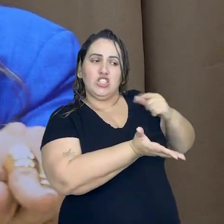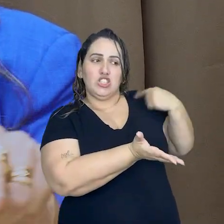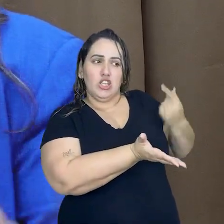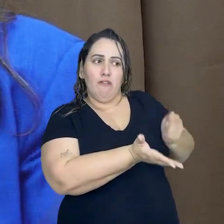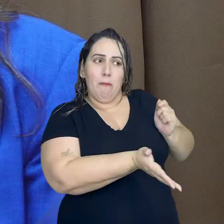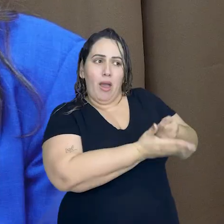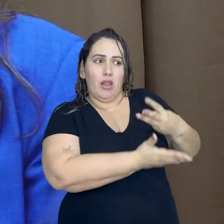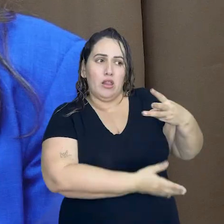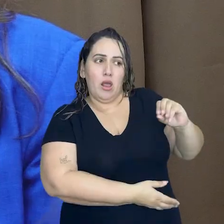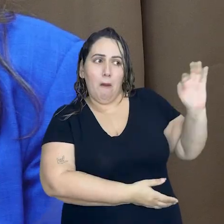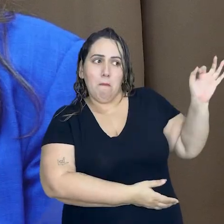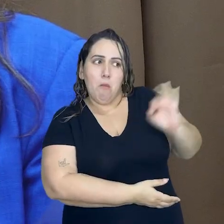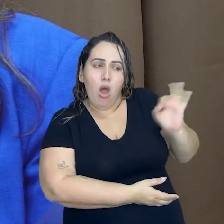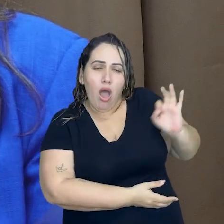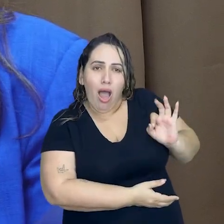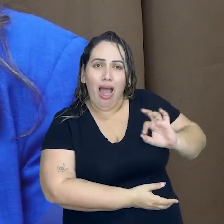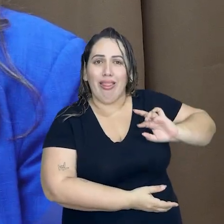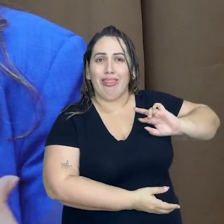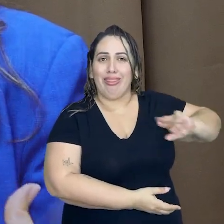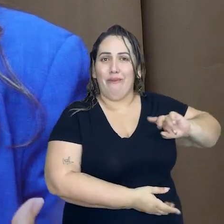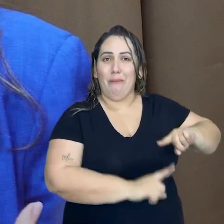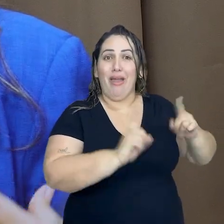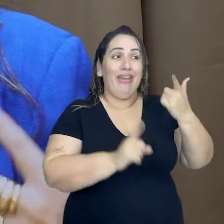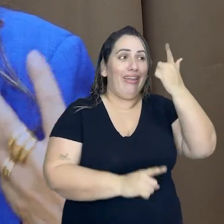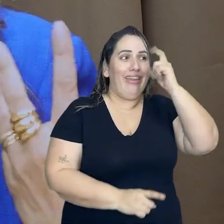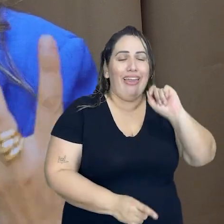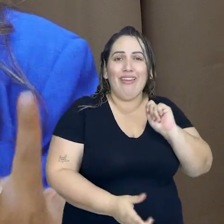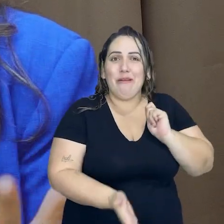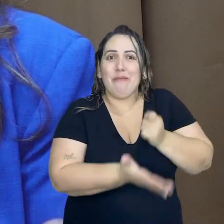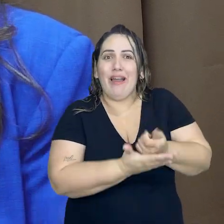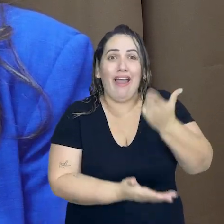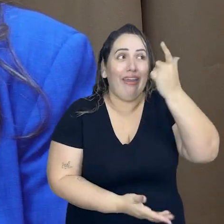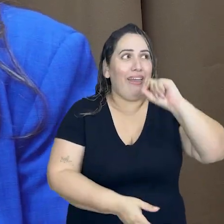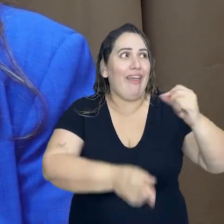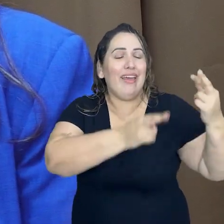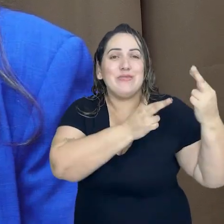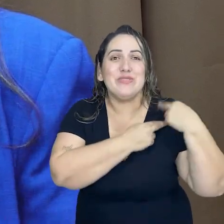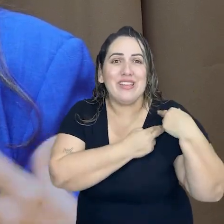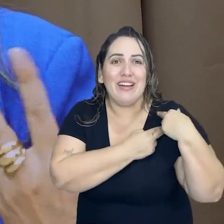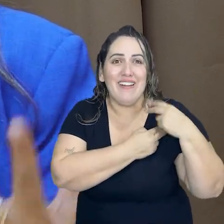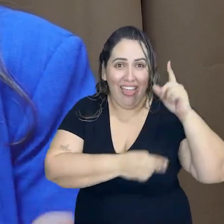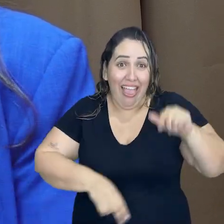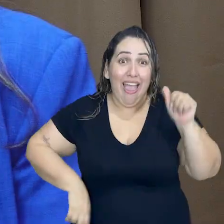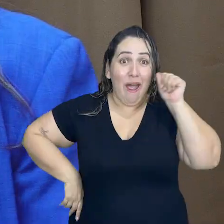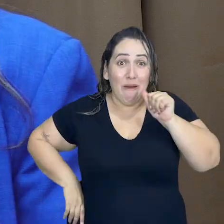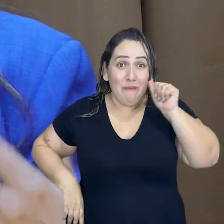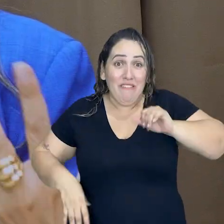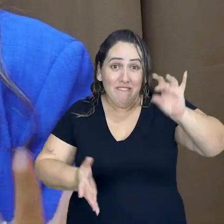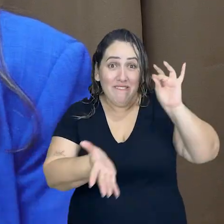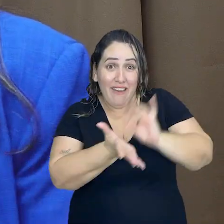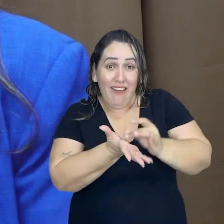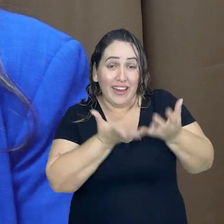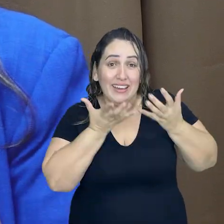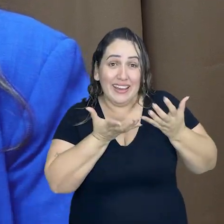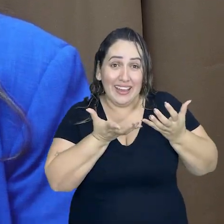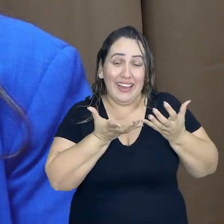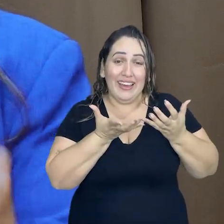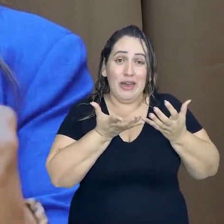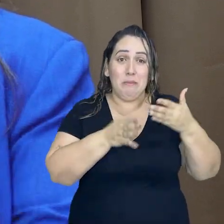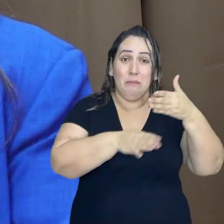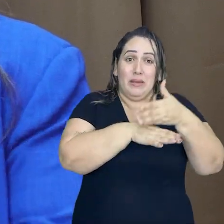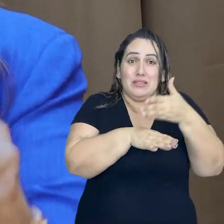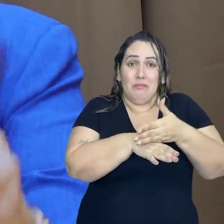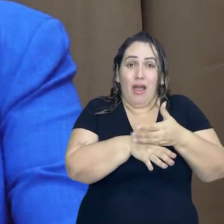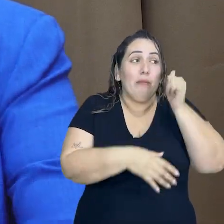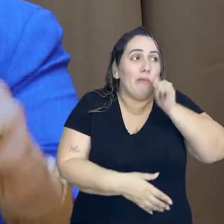quem ocupará essas cadeiras? Será que é a mulher que realmente está querendo fazer a diferença, está se lançando candidato, ou quem